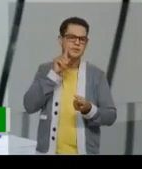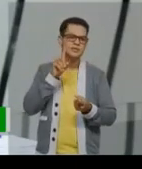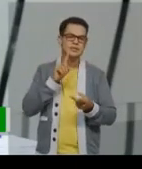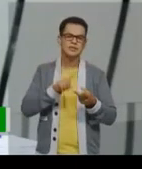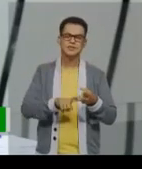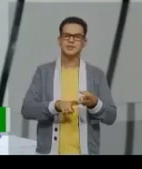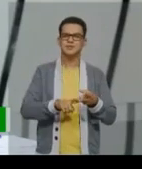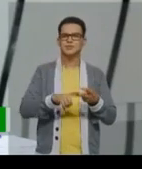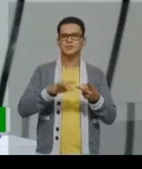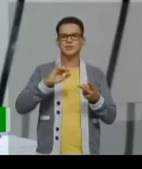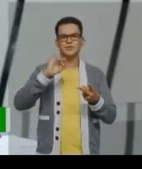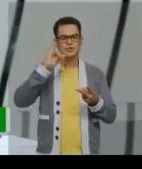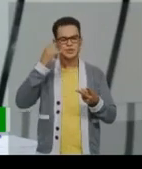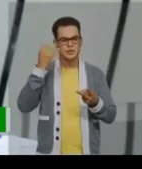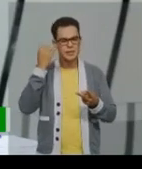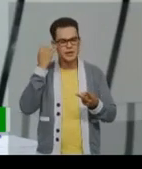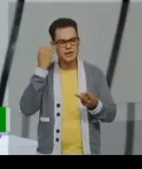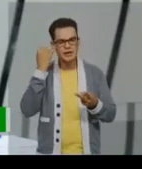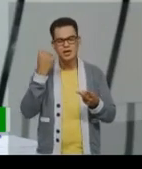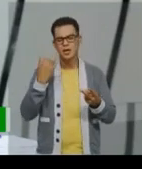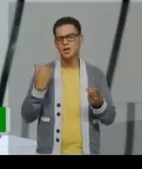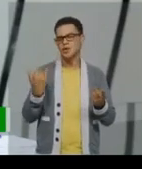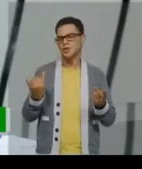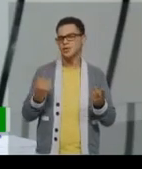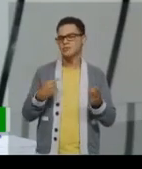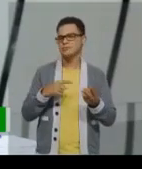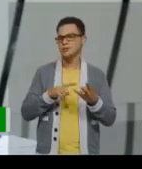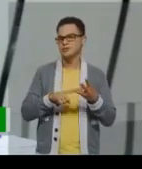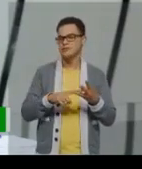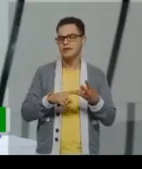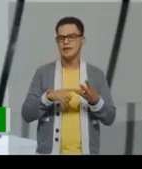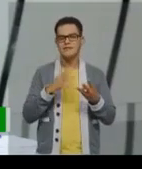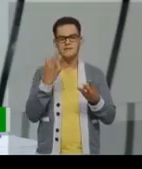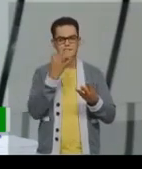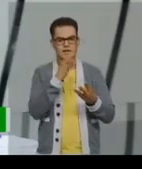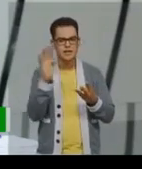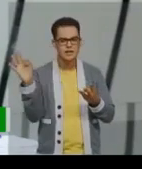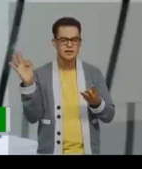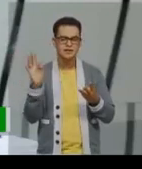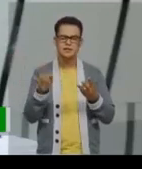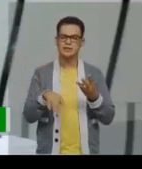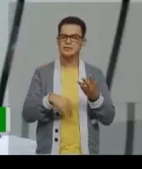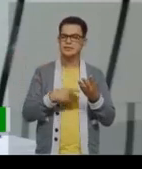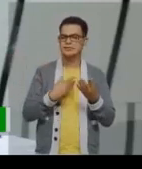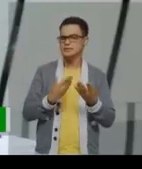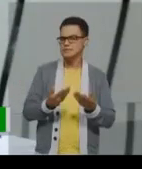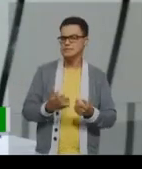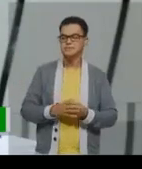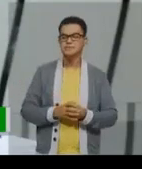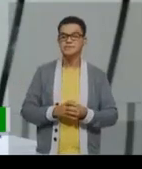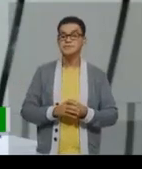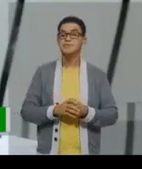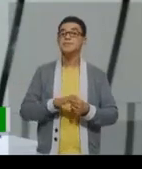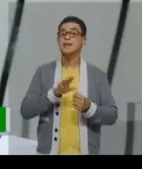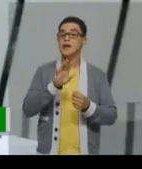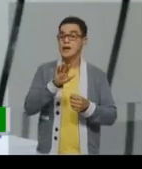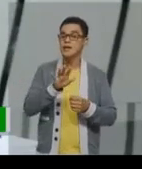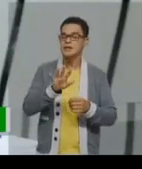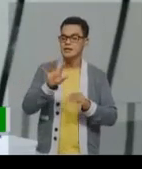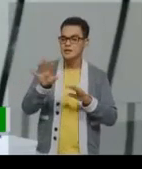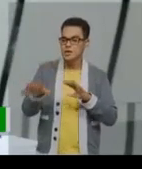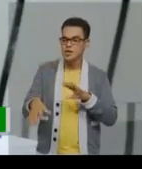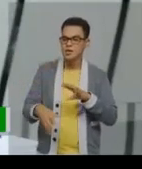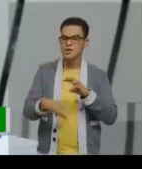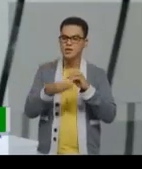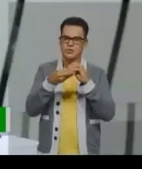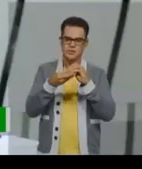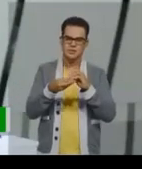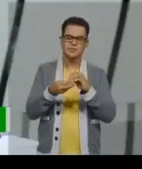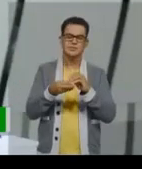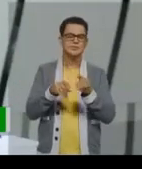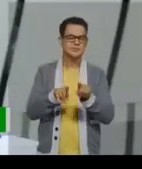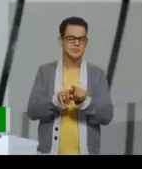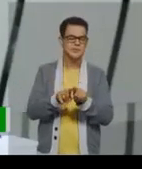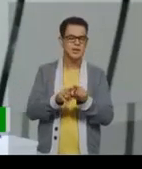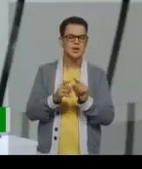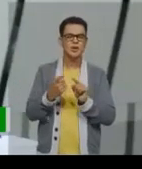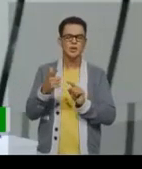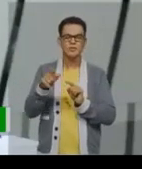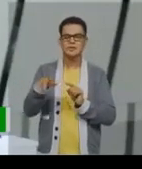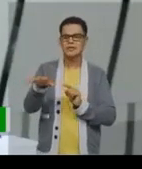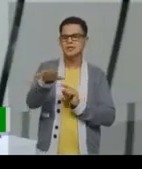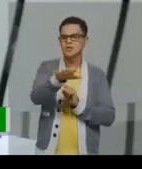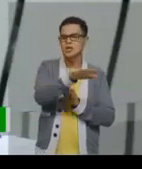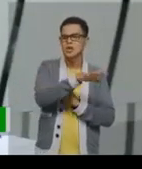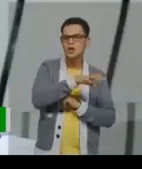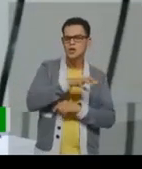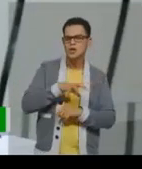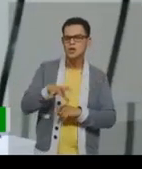citar o Japão também, a gente pode falar de França. E só para completar, né, outras regiões que a gente pode citar,